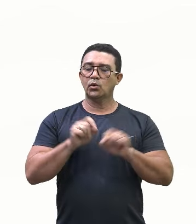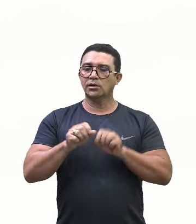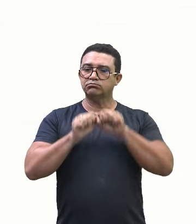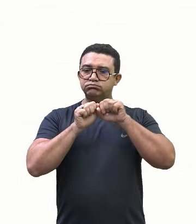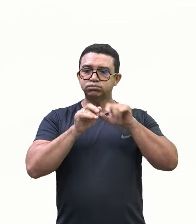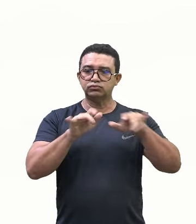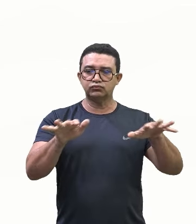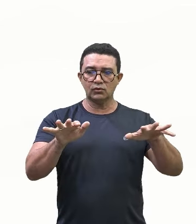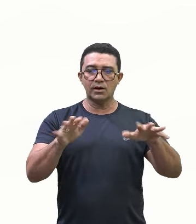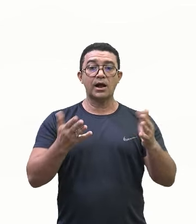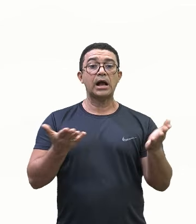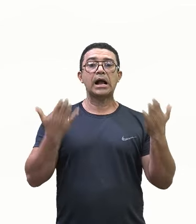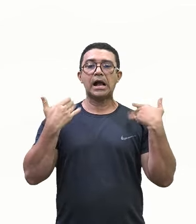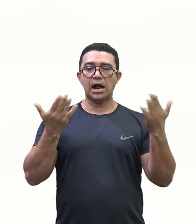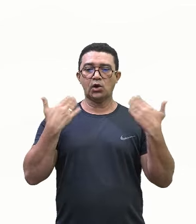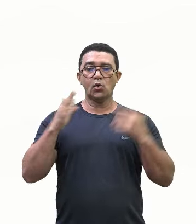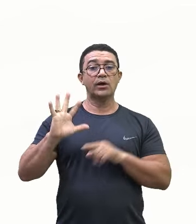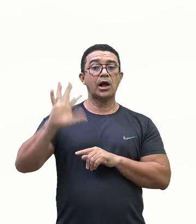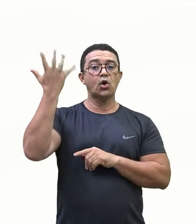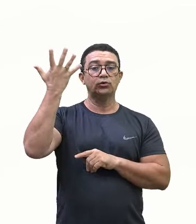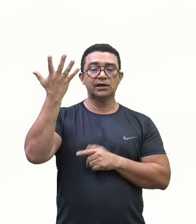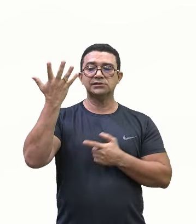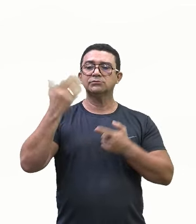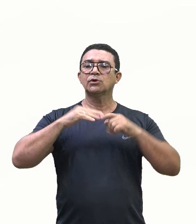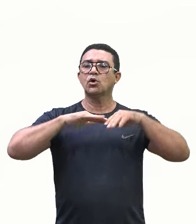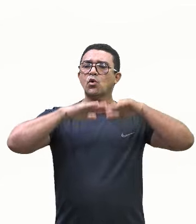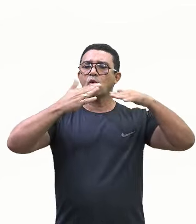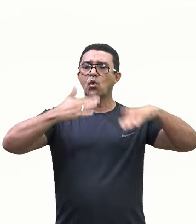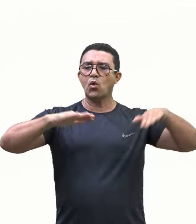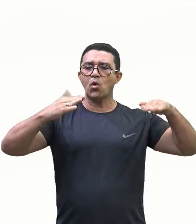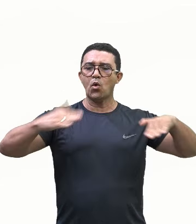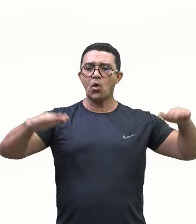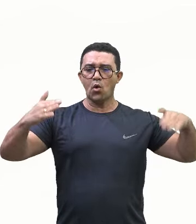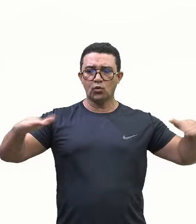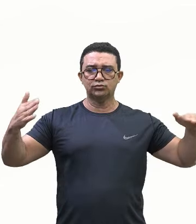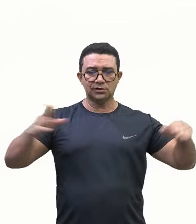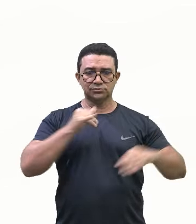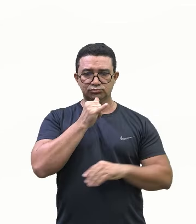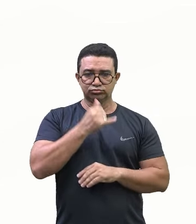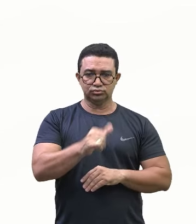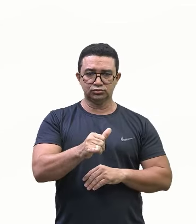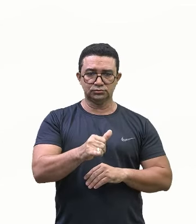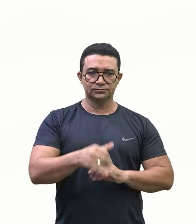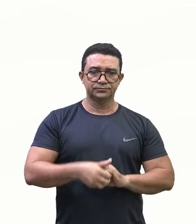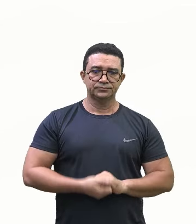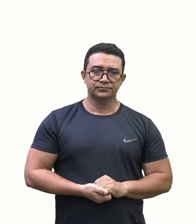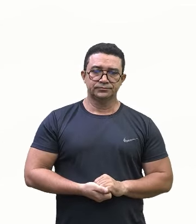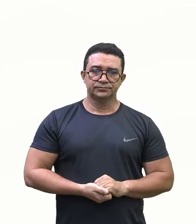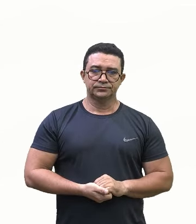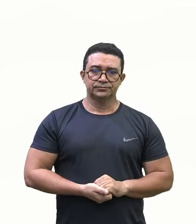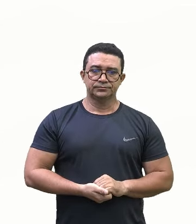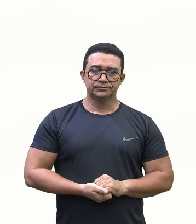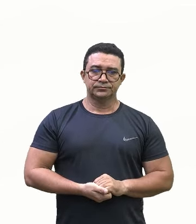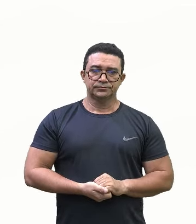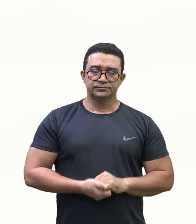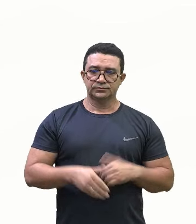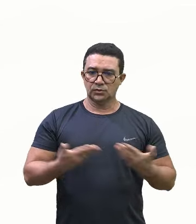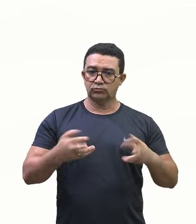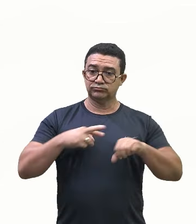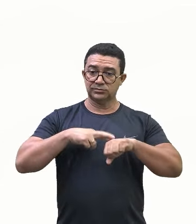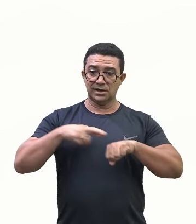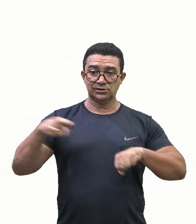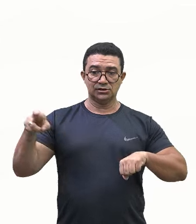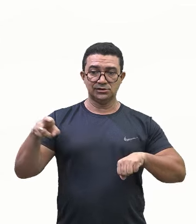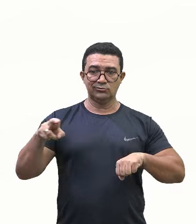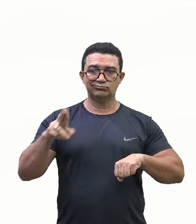transmissão de calor que ocorre por meio de ondas eletromagnéticas. Então, nesse caso, a radiação